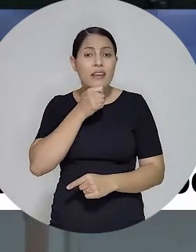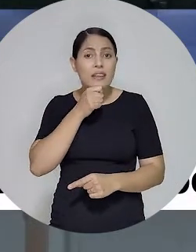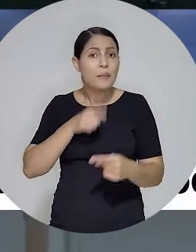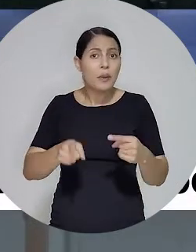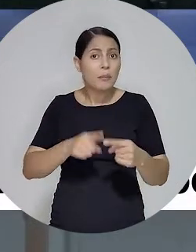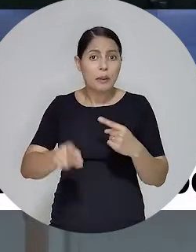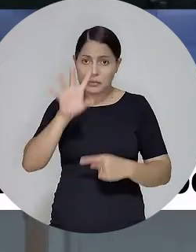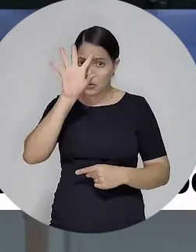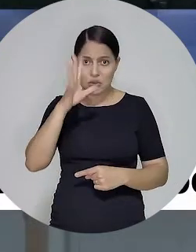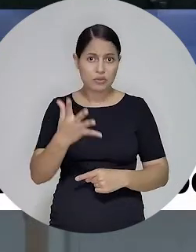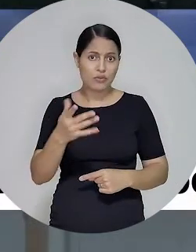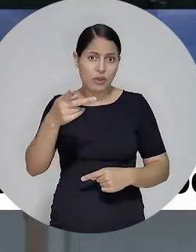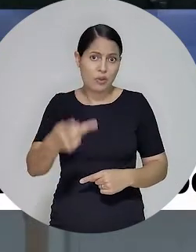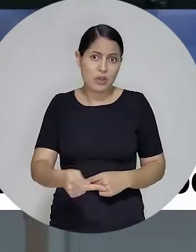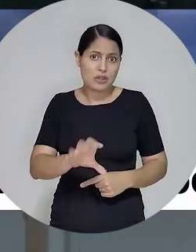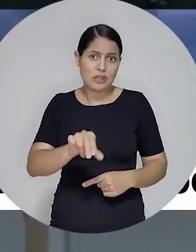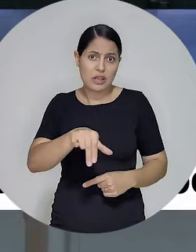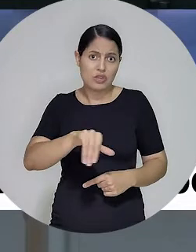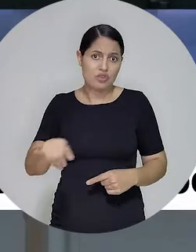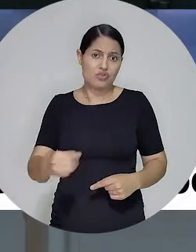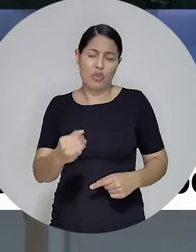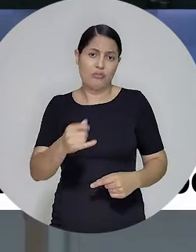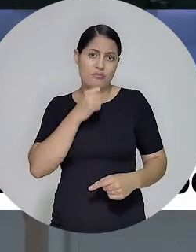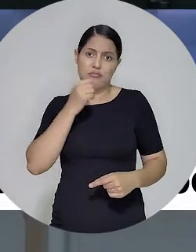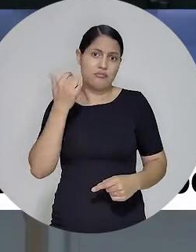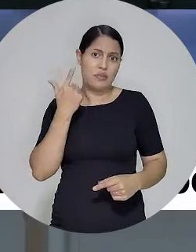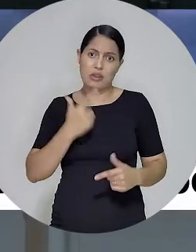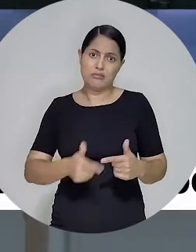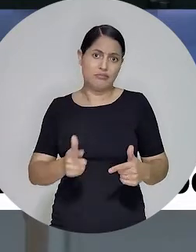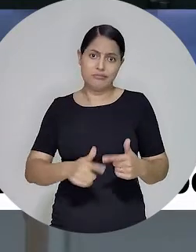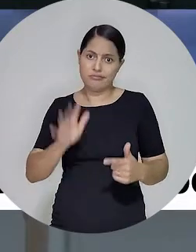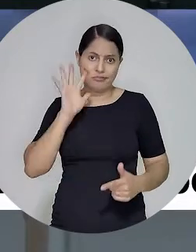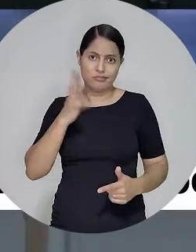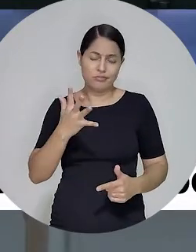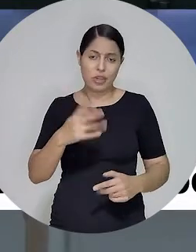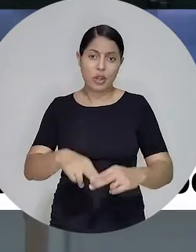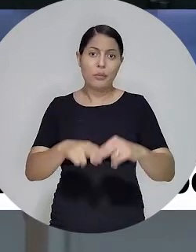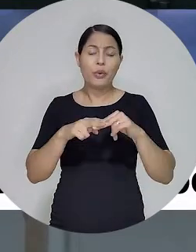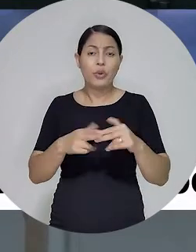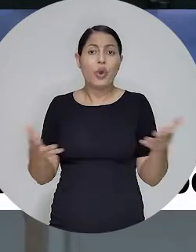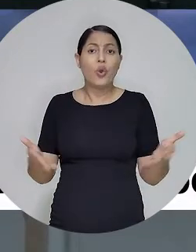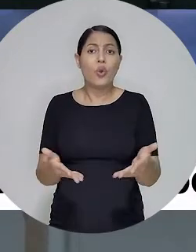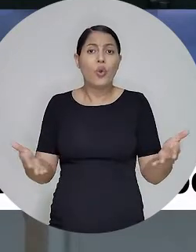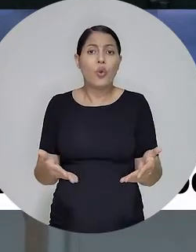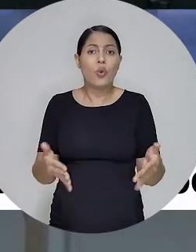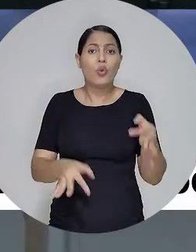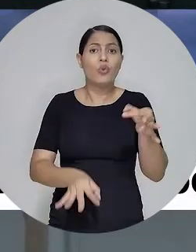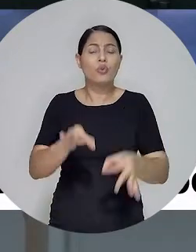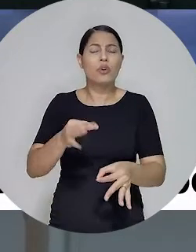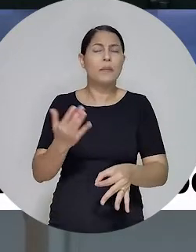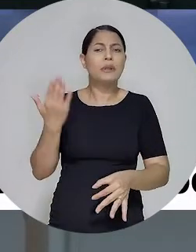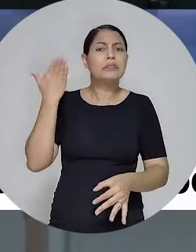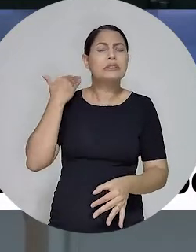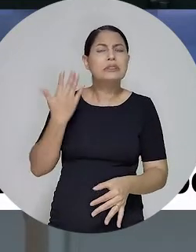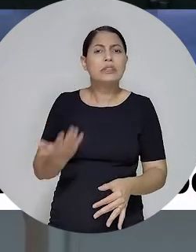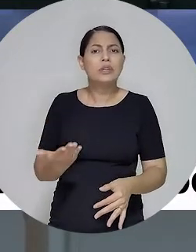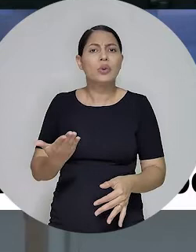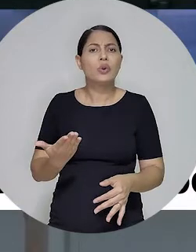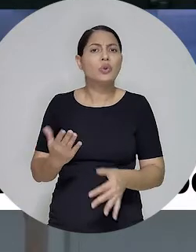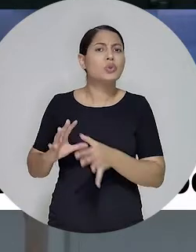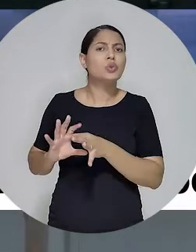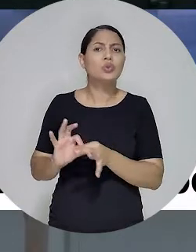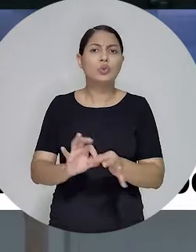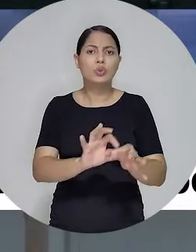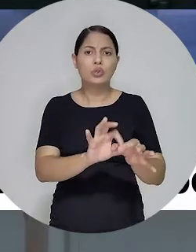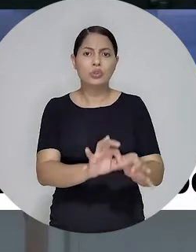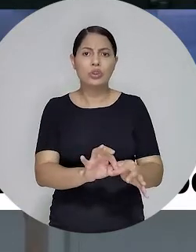e uma ótica ainda não enfrentada por esse ilustre Conselho Nacional de Justiça, que difere o que nós temos nos